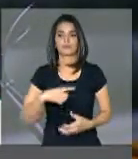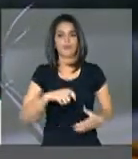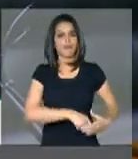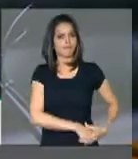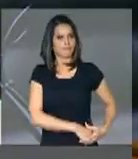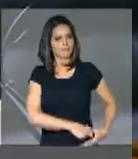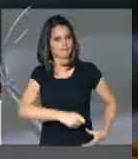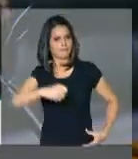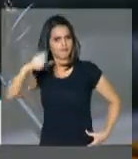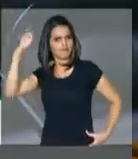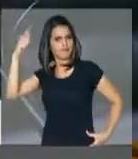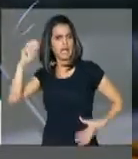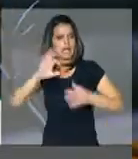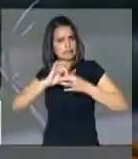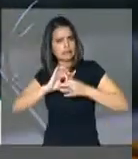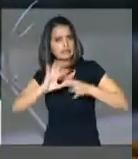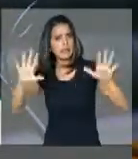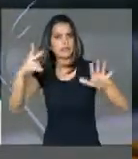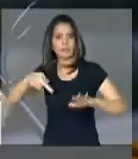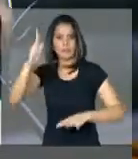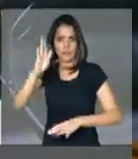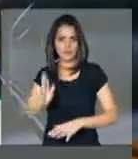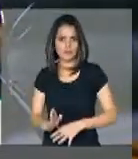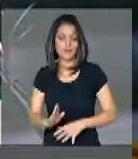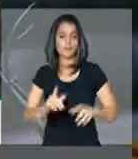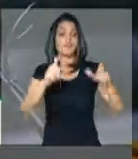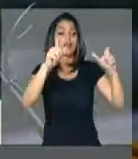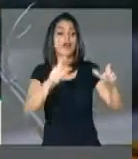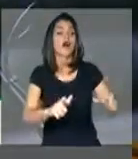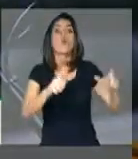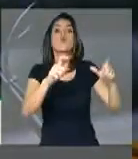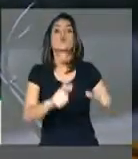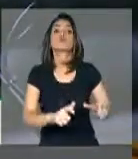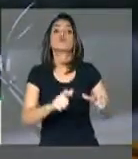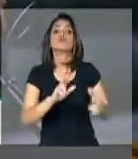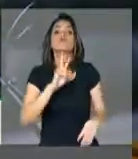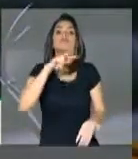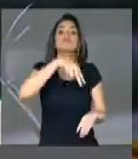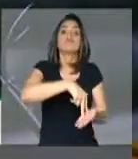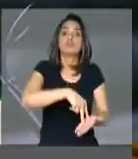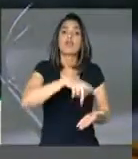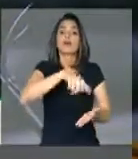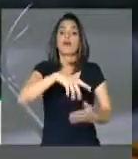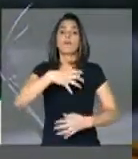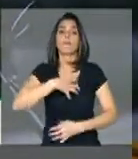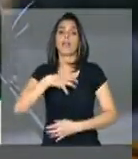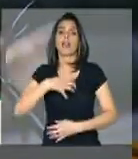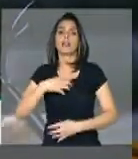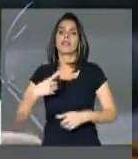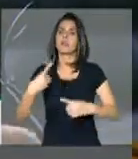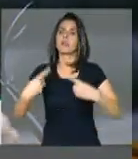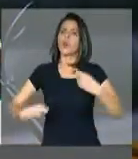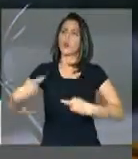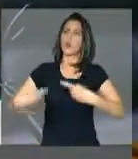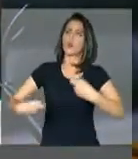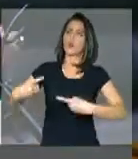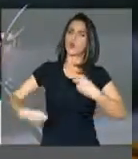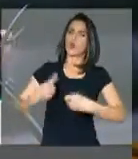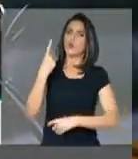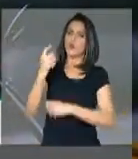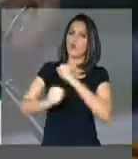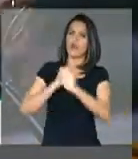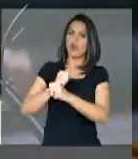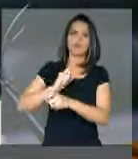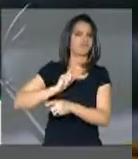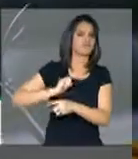nosso país, que se consolidou no território baiano após a luta, uma luta de um ano para a